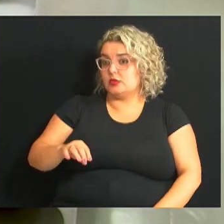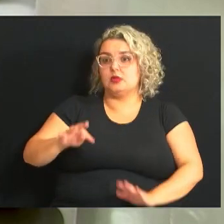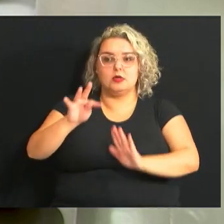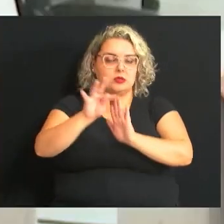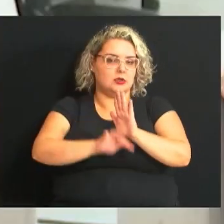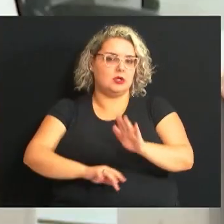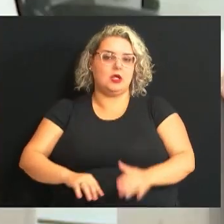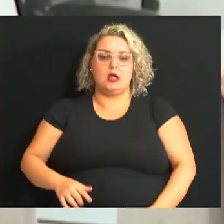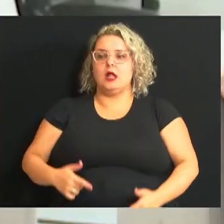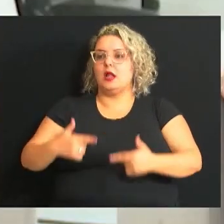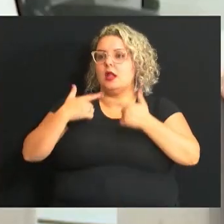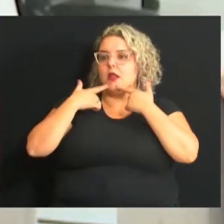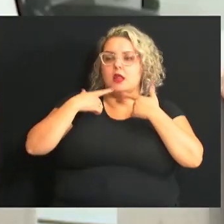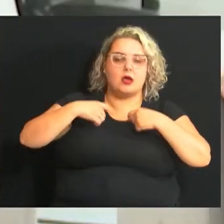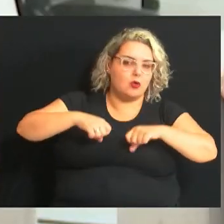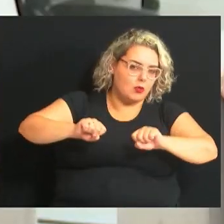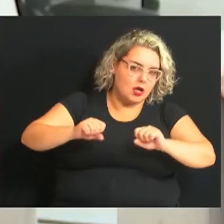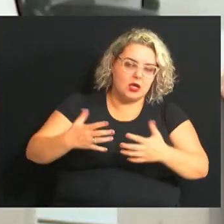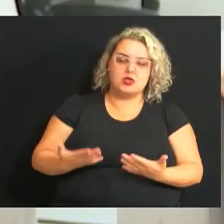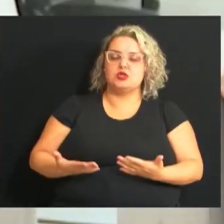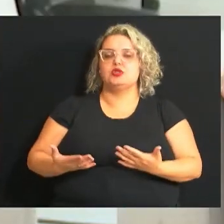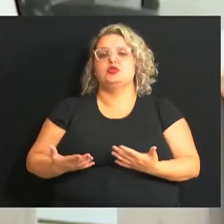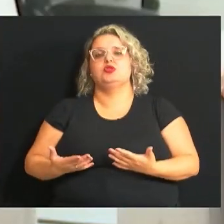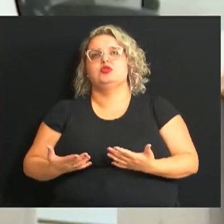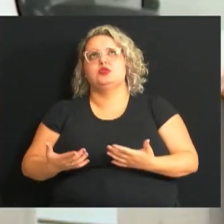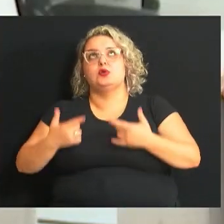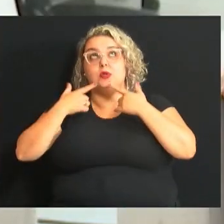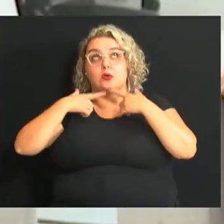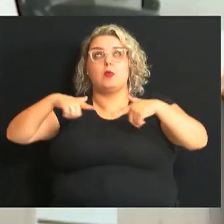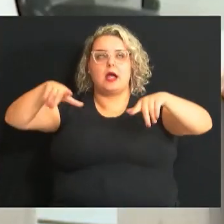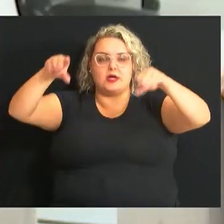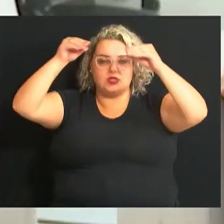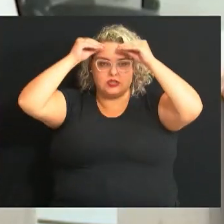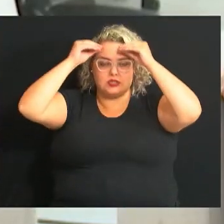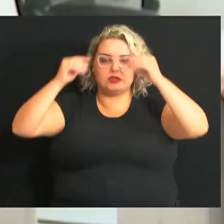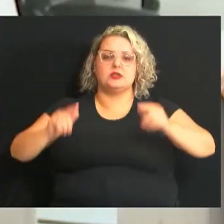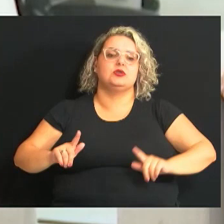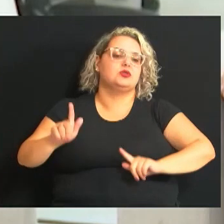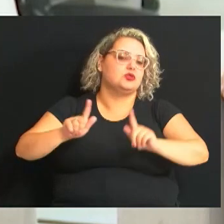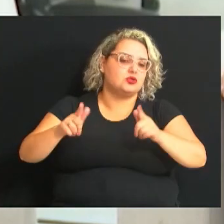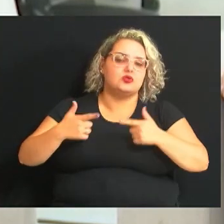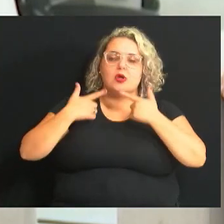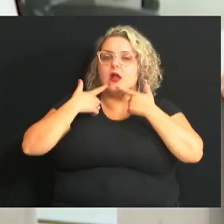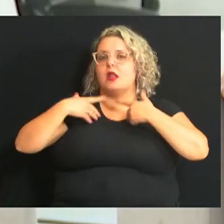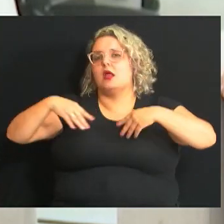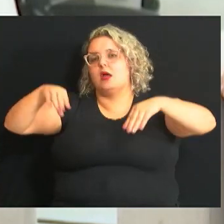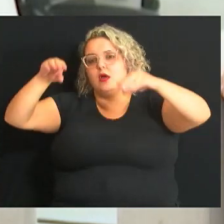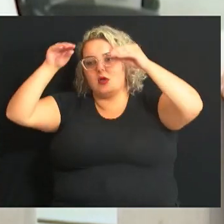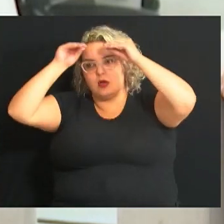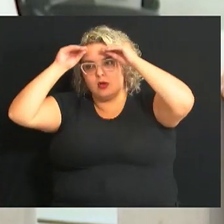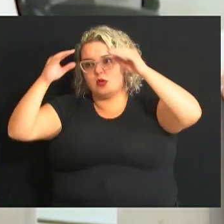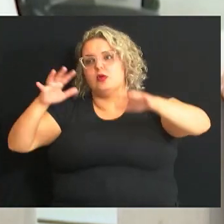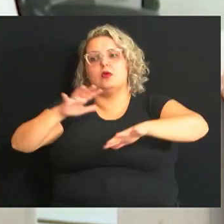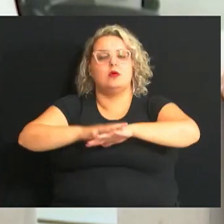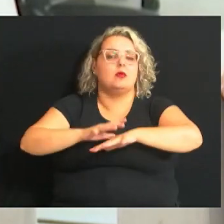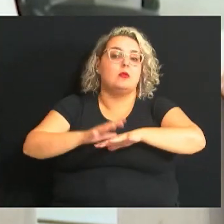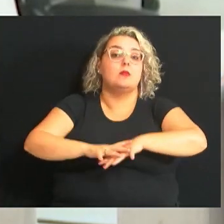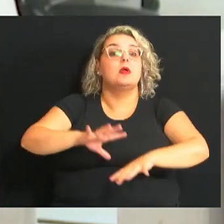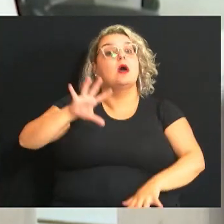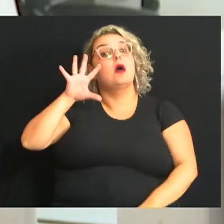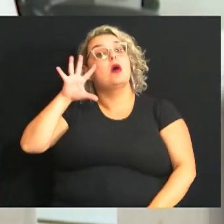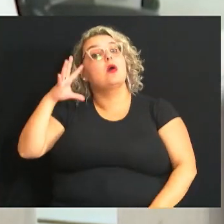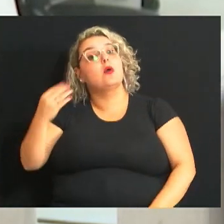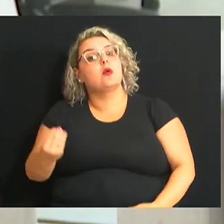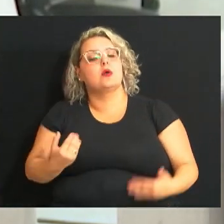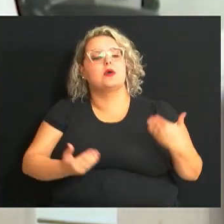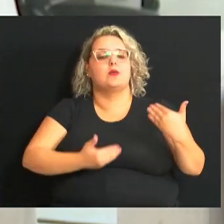linguagens matemáticas e também debates culturais, vida acadêmica, para eles poderem conhecer a dinâmica da vida universitária. E eles